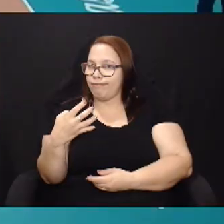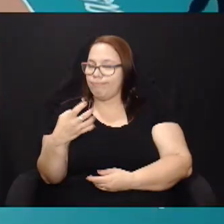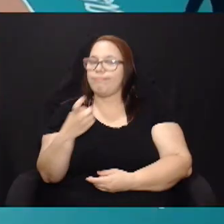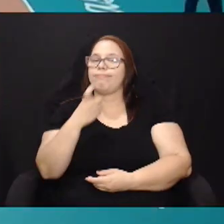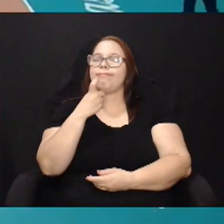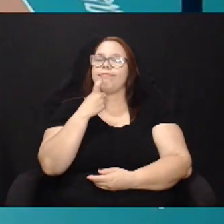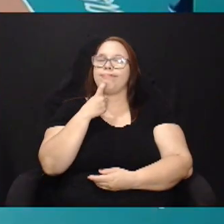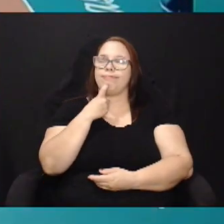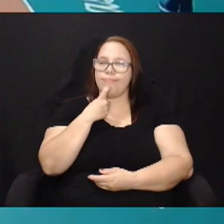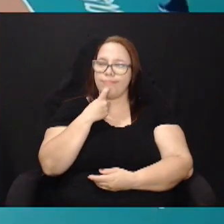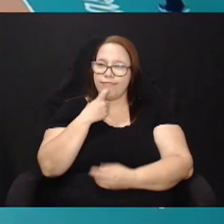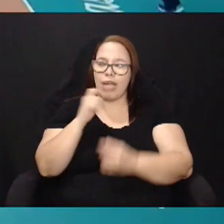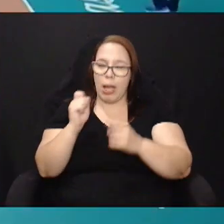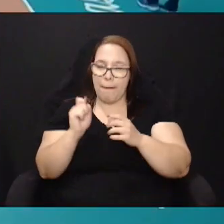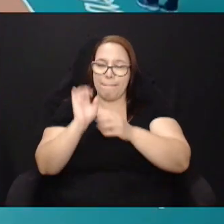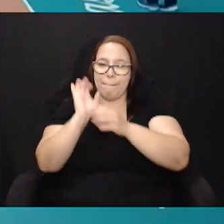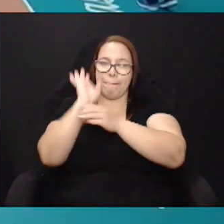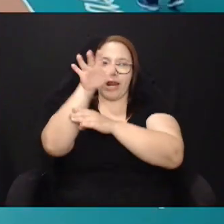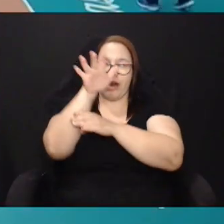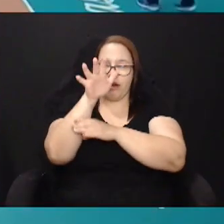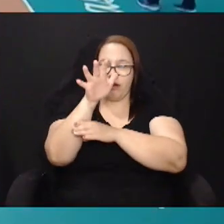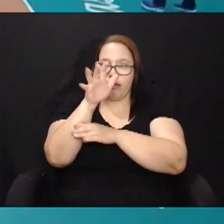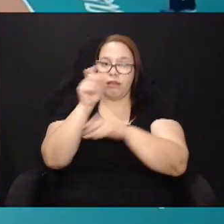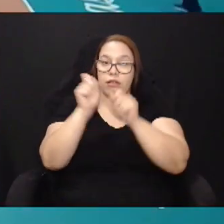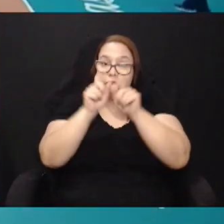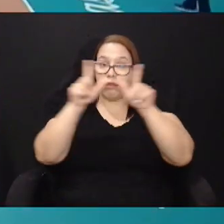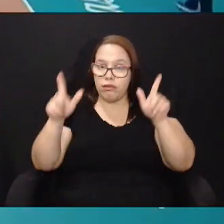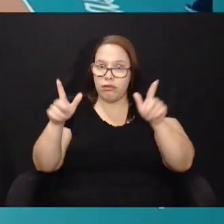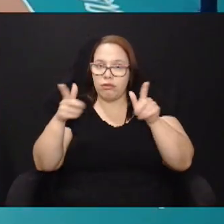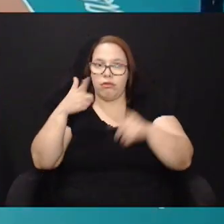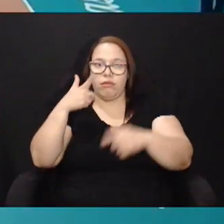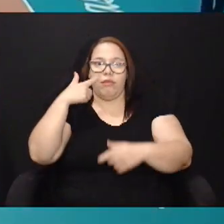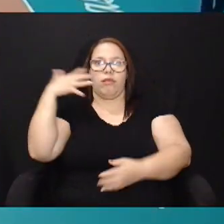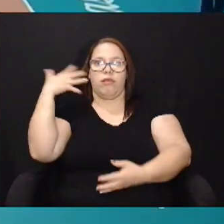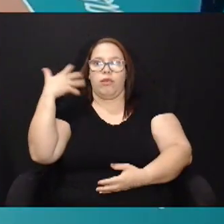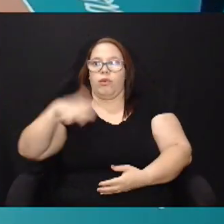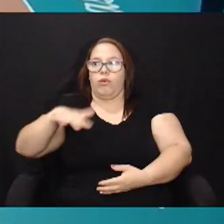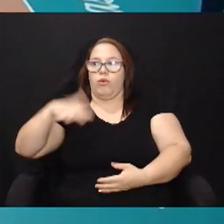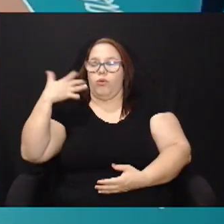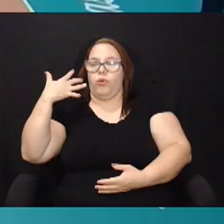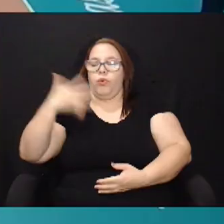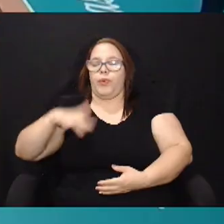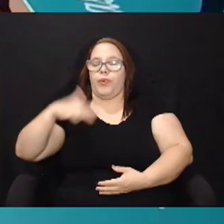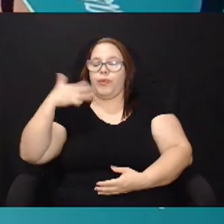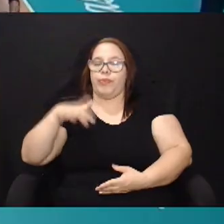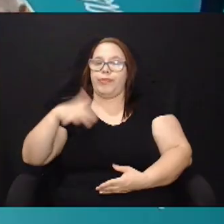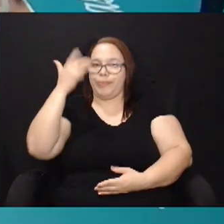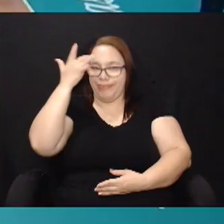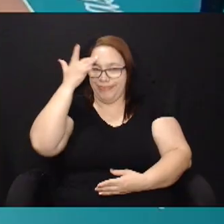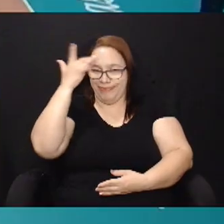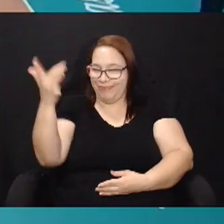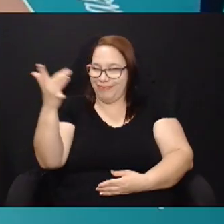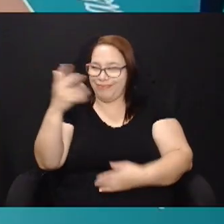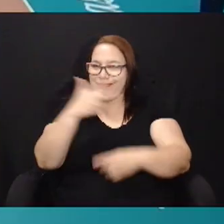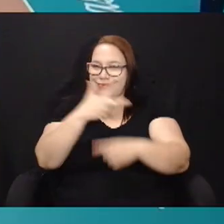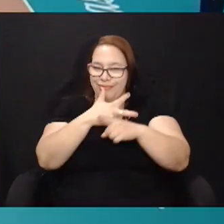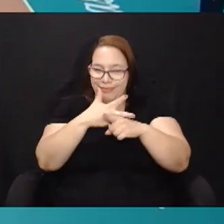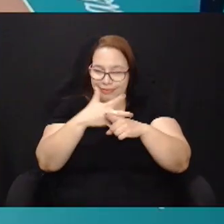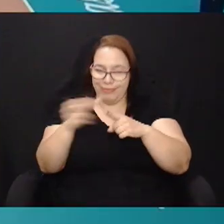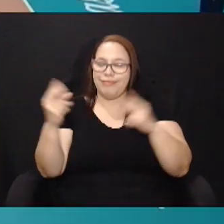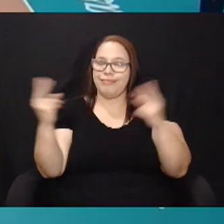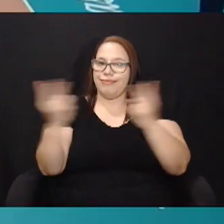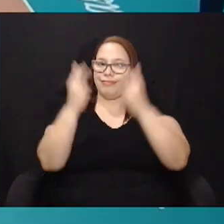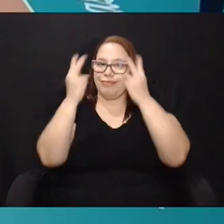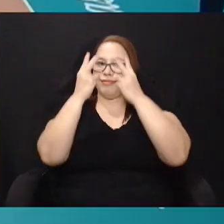de saque é um número impressionante, muito alto, e aí facilitou a vitória dos campineiros. E